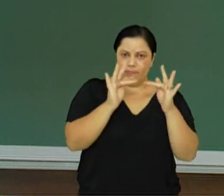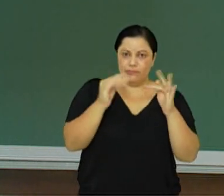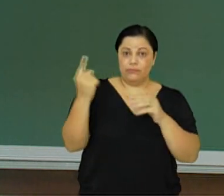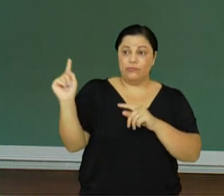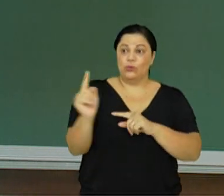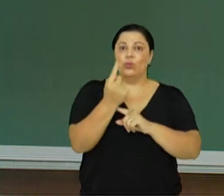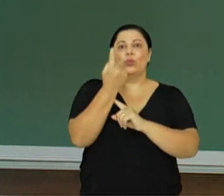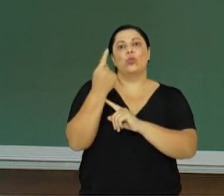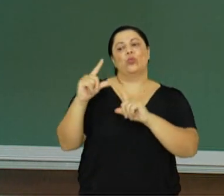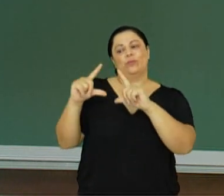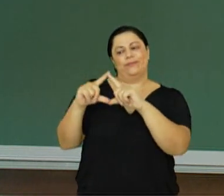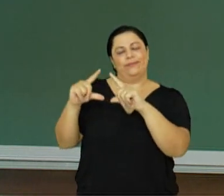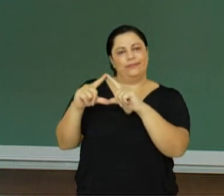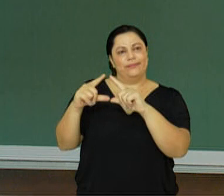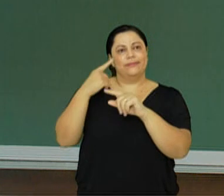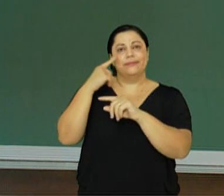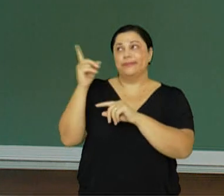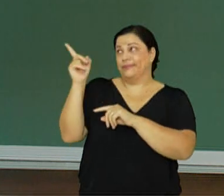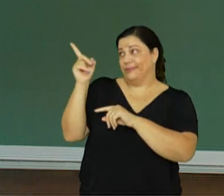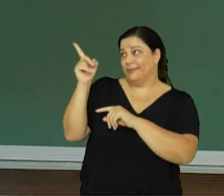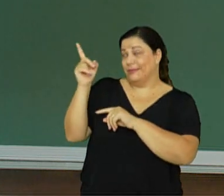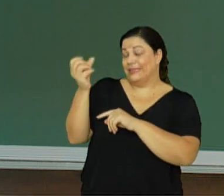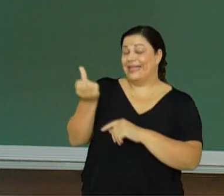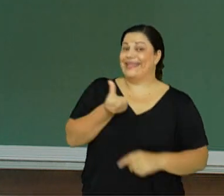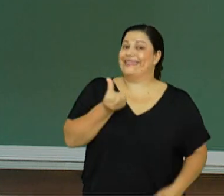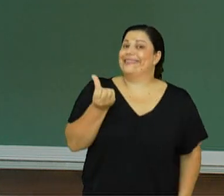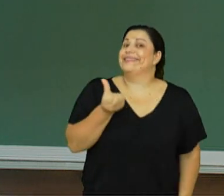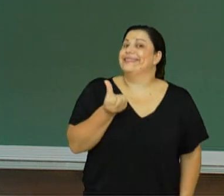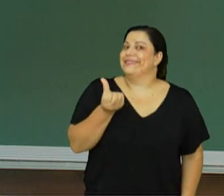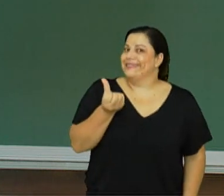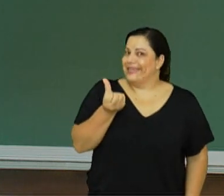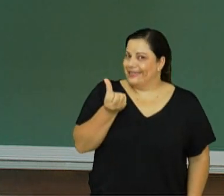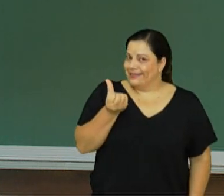triângulo. Aqui nós temos 6 triângulos